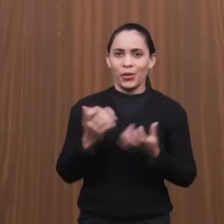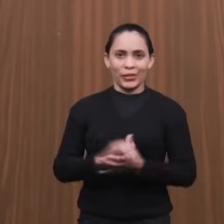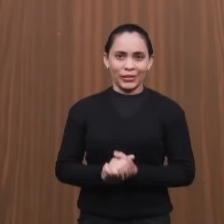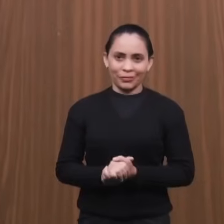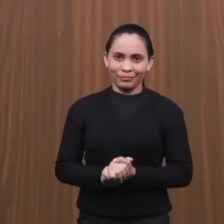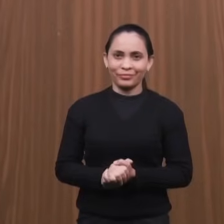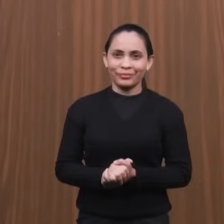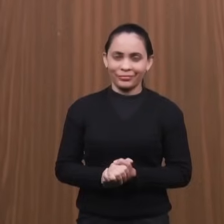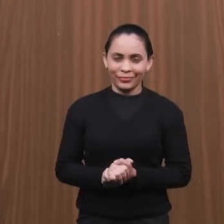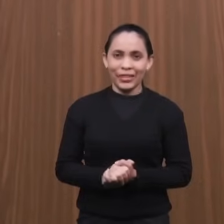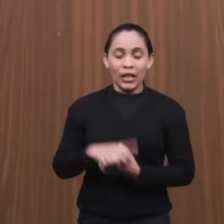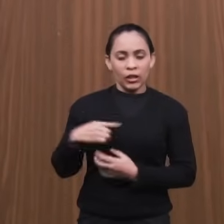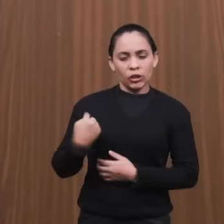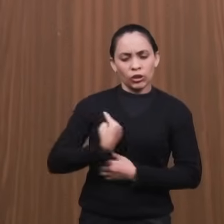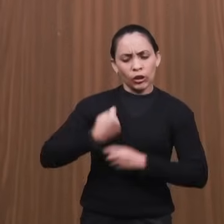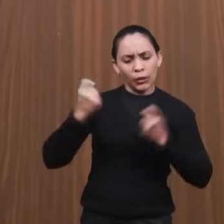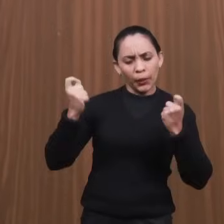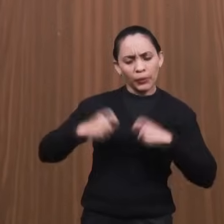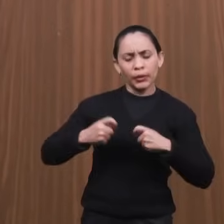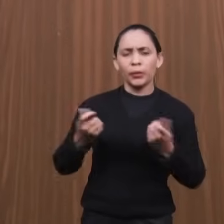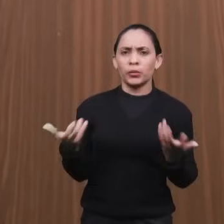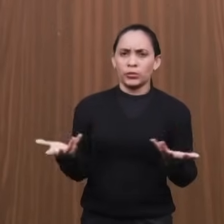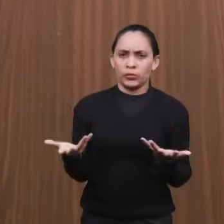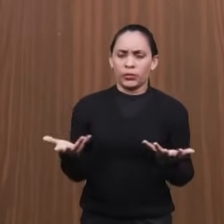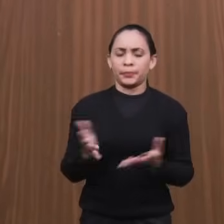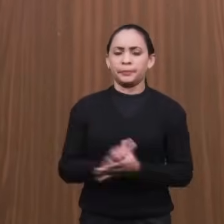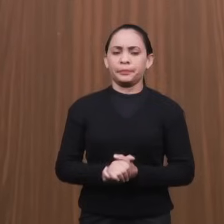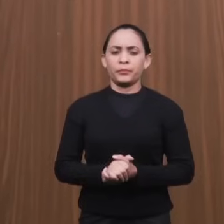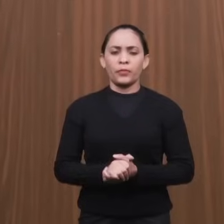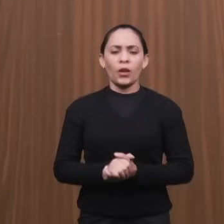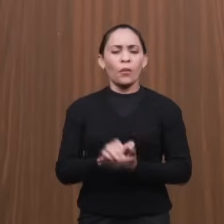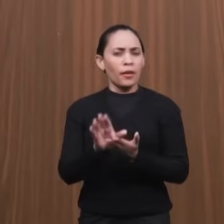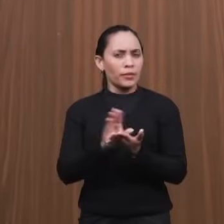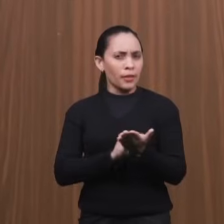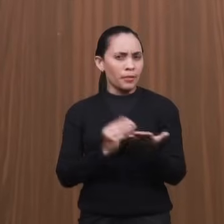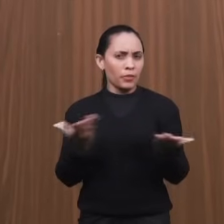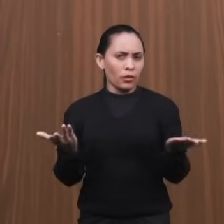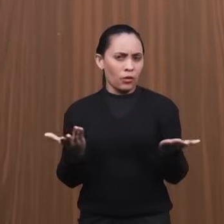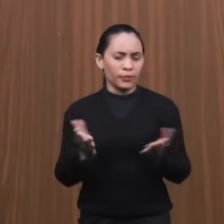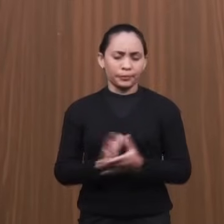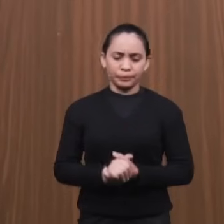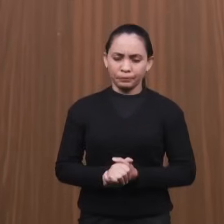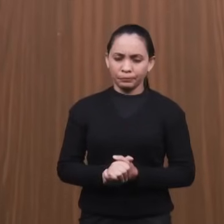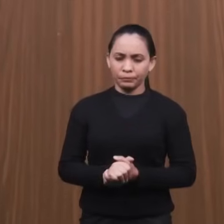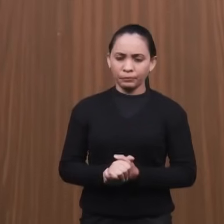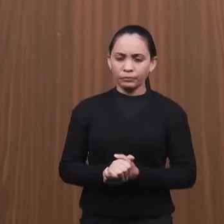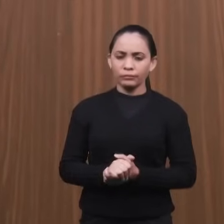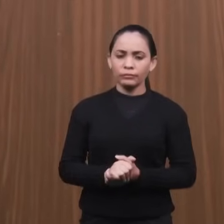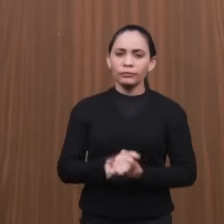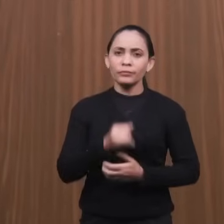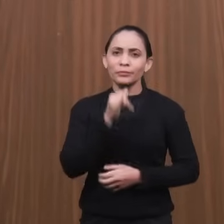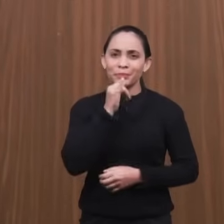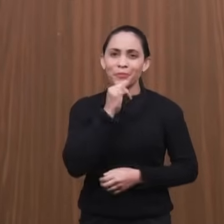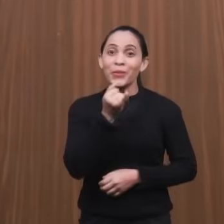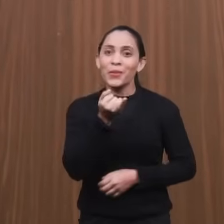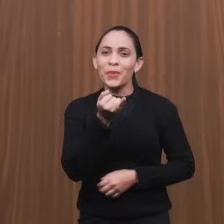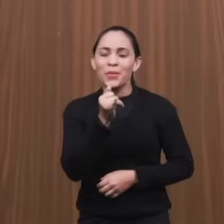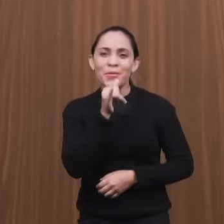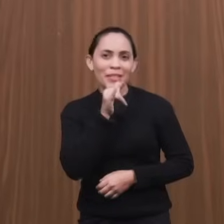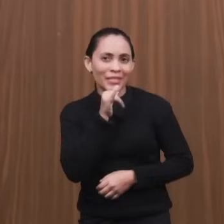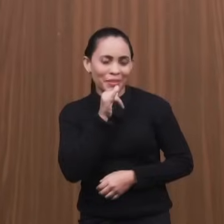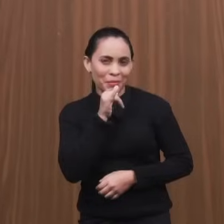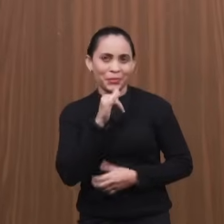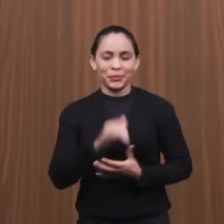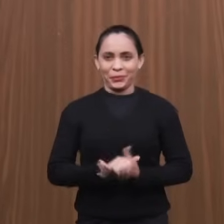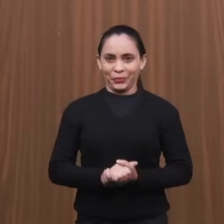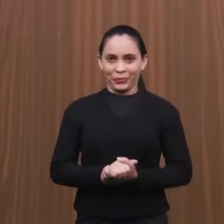maravilhosa. Nós poderíamos tomar, por exemplo, aqueles que comungam conosco, ou seja, a igreja